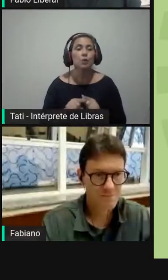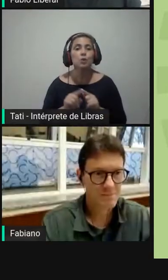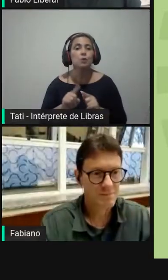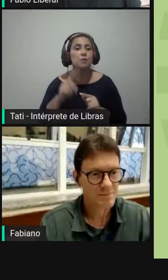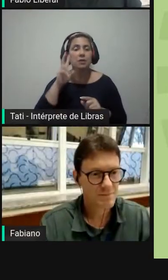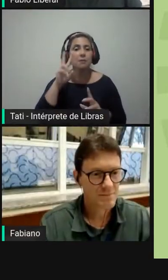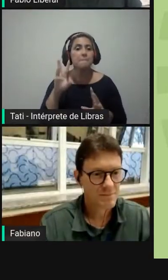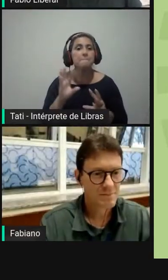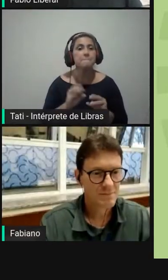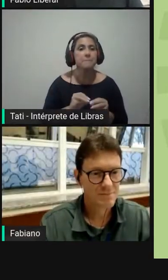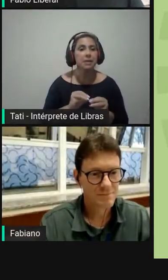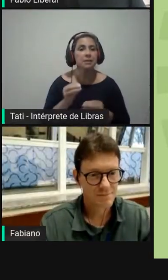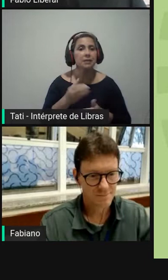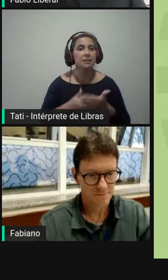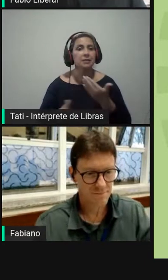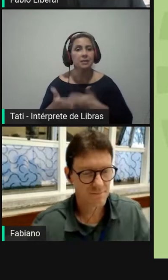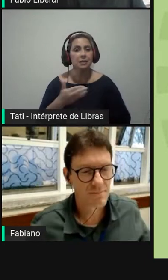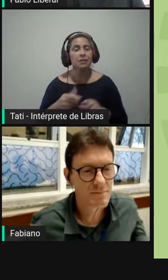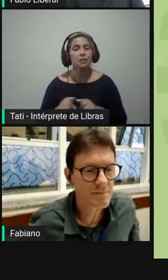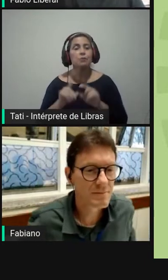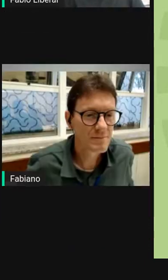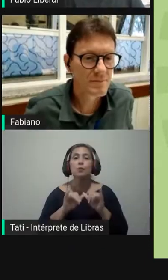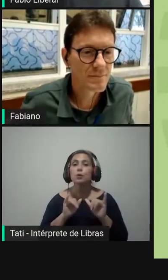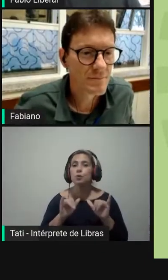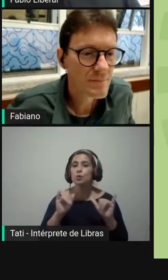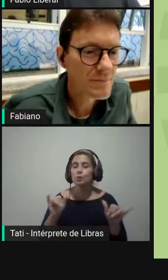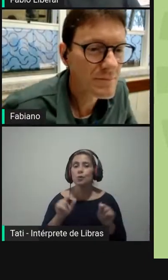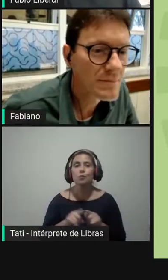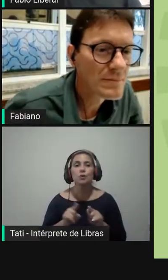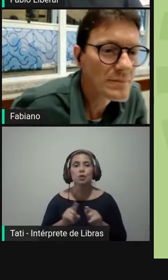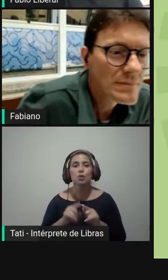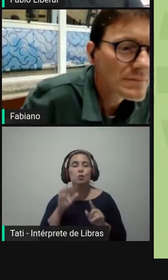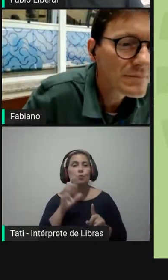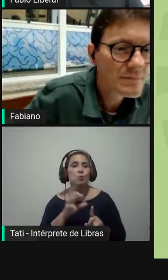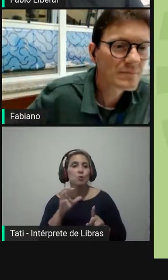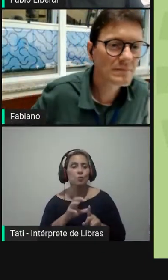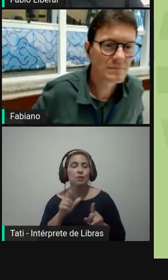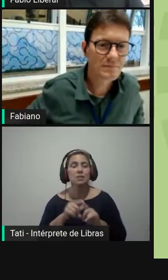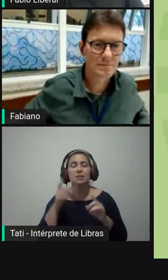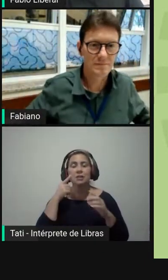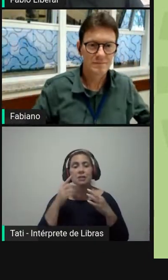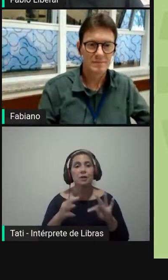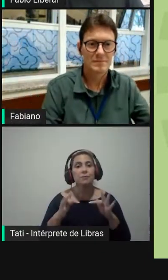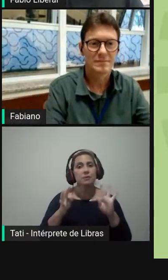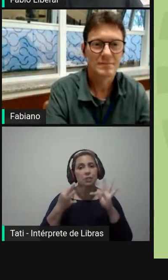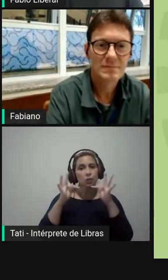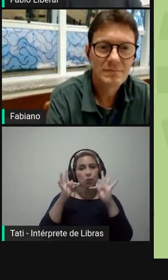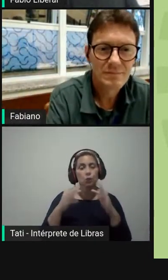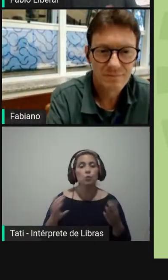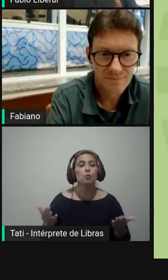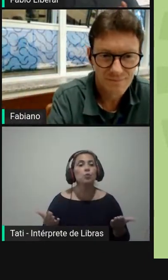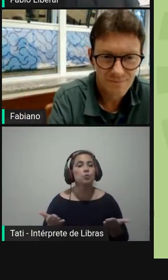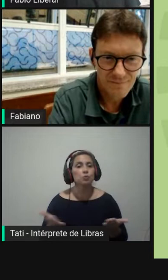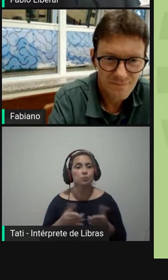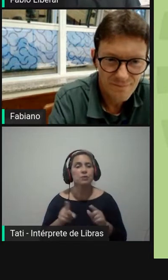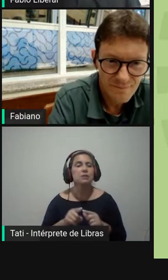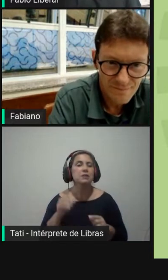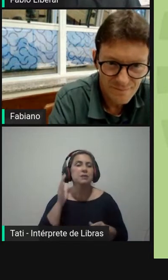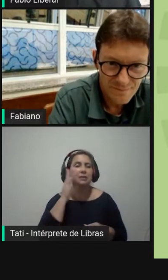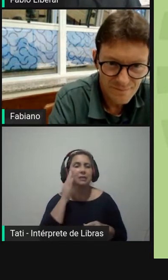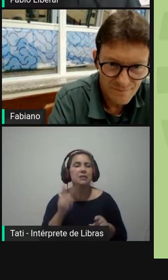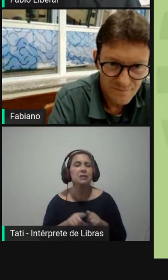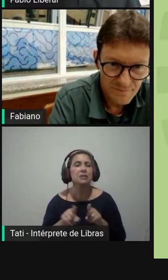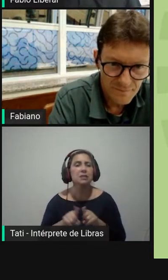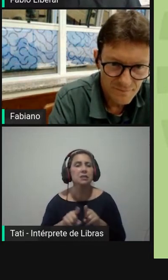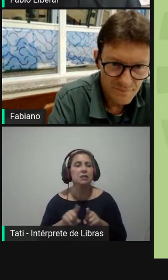percebe a passagem de estágio das publicações oficiais em função do uso das tecnologias disponíveis. Aqui a gente sai dos documentos